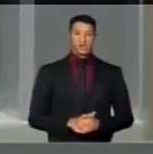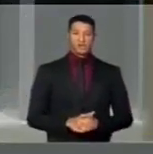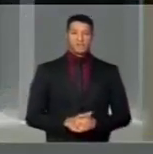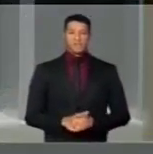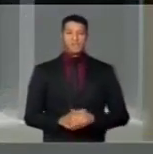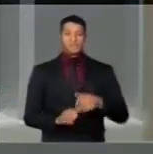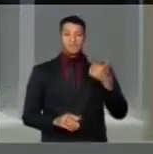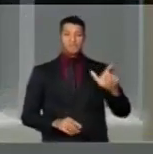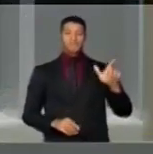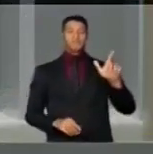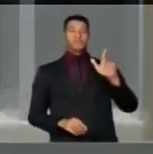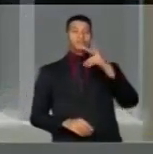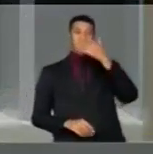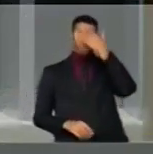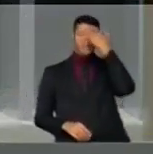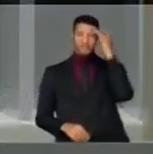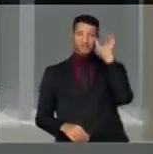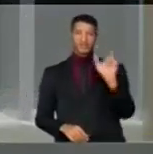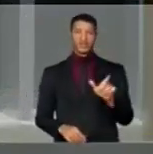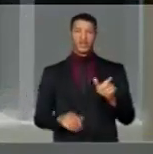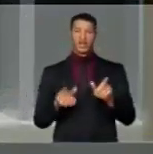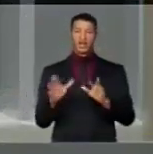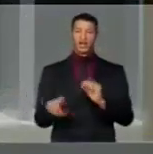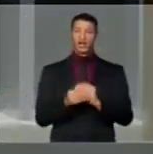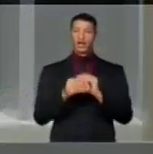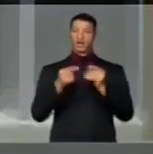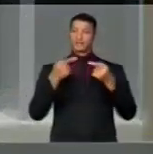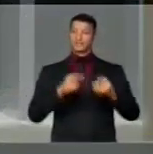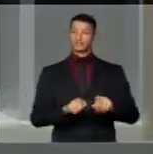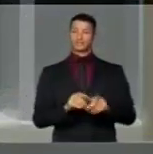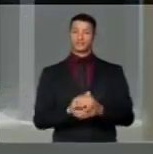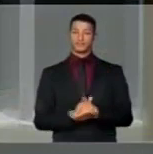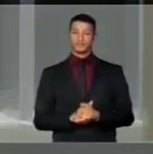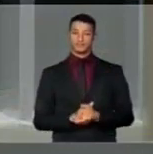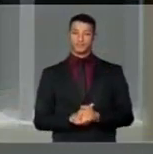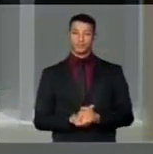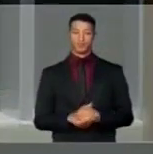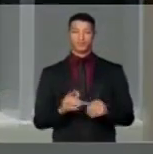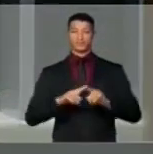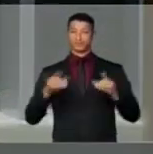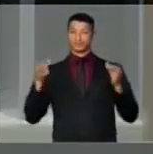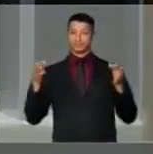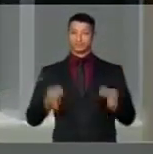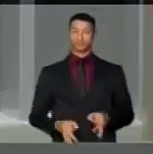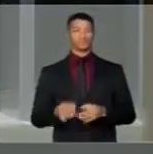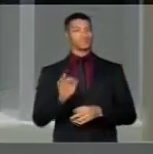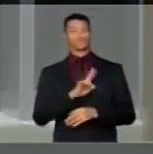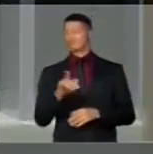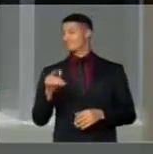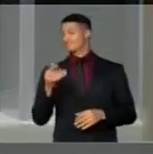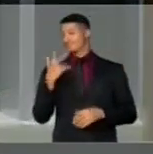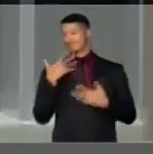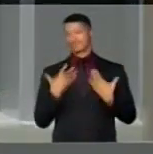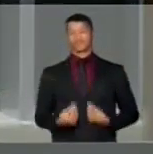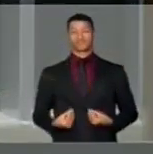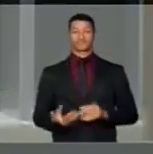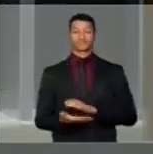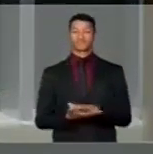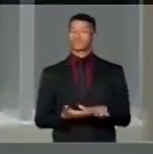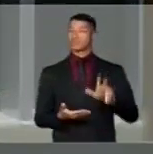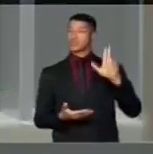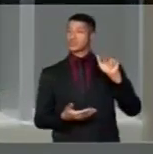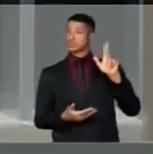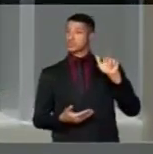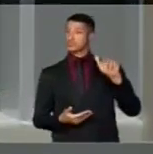E outra pecha, senhor presidente, que querem colocar na oposição, mas que certamente não vai colar. Nunca